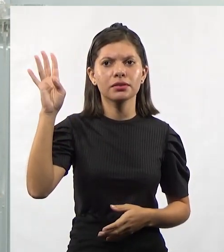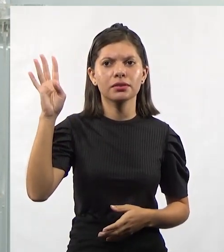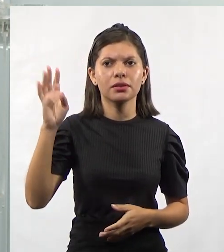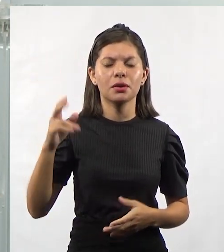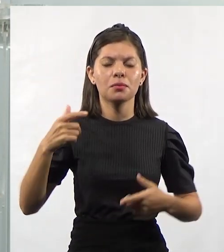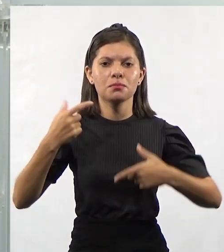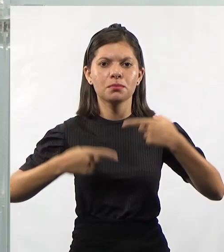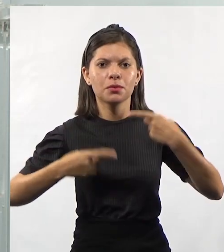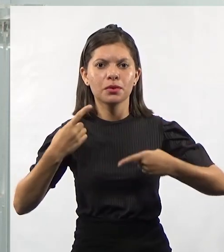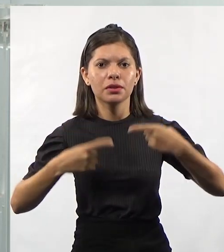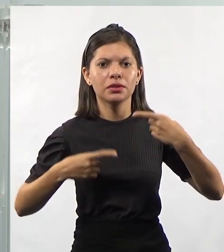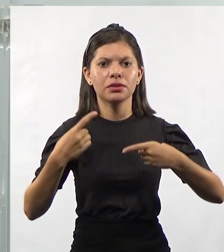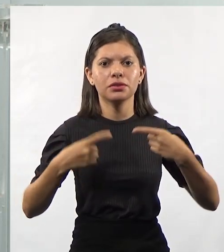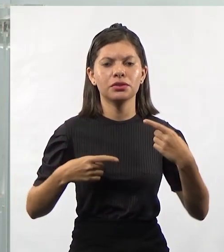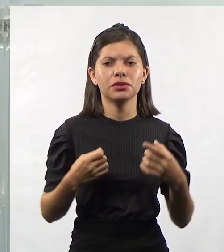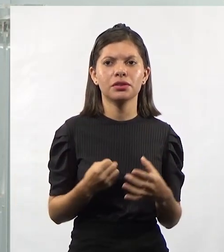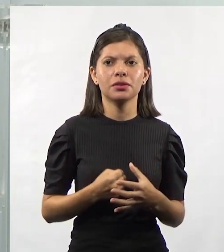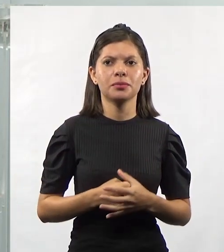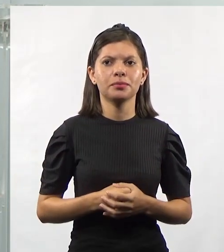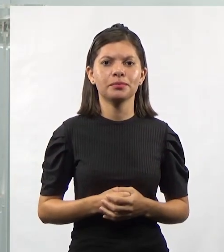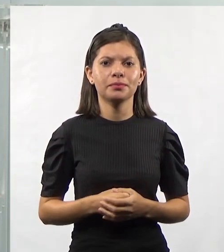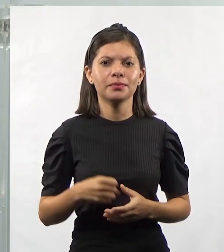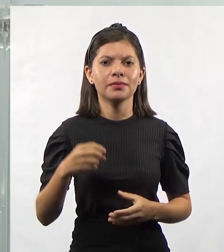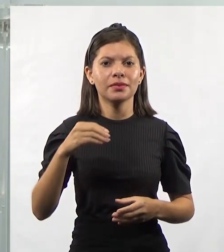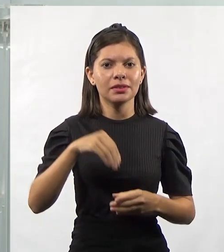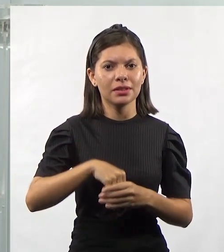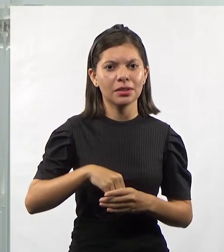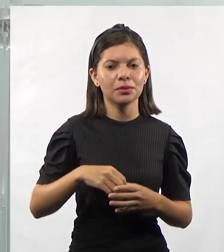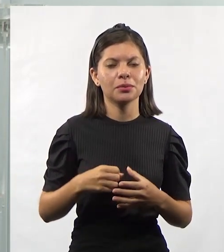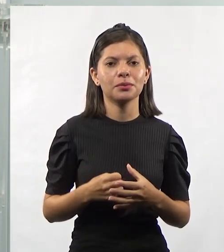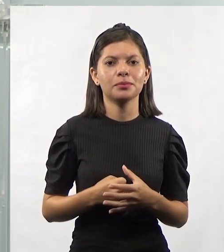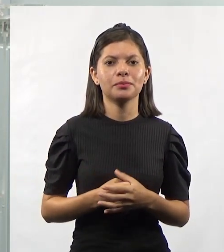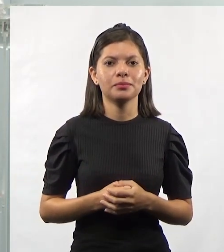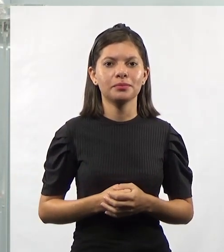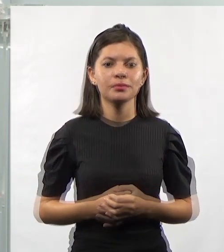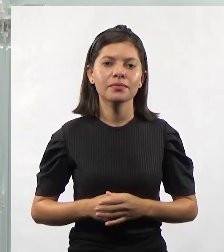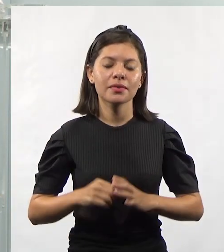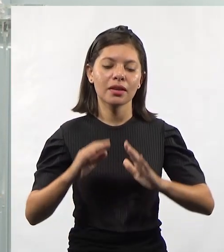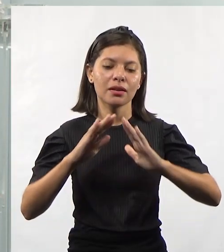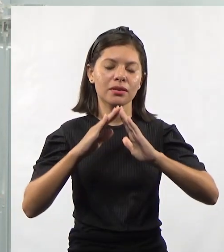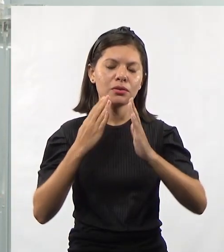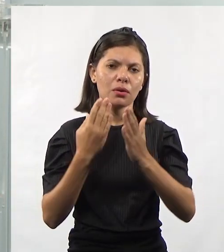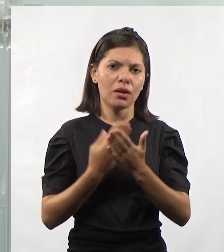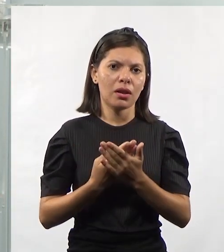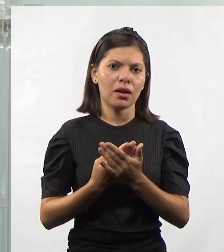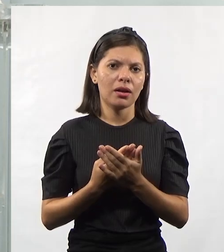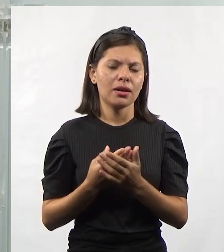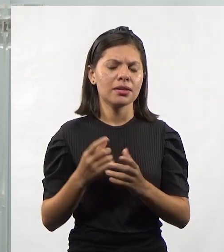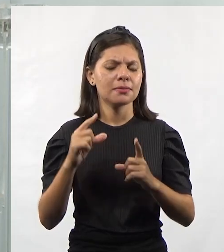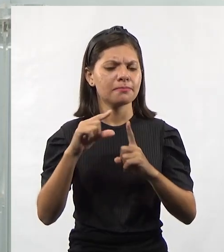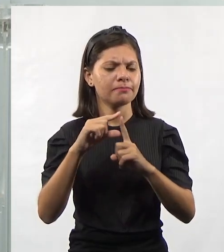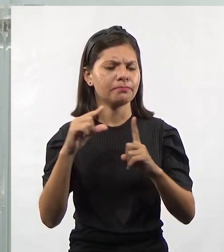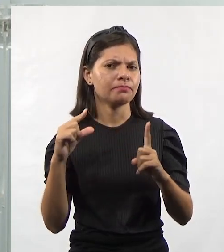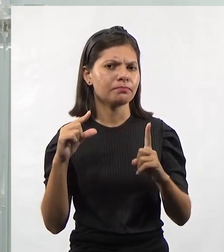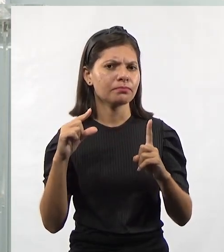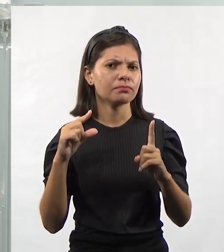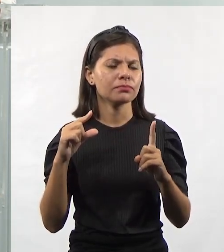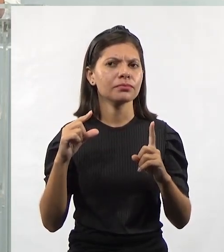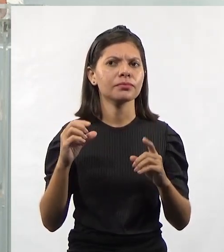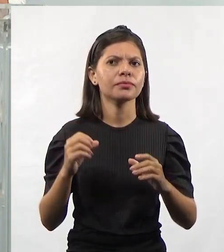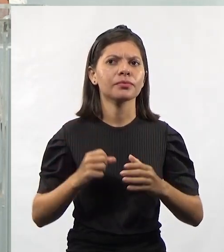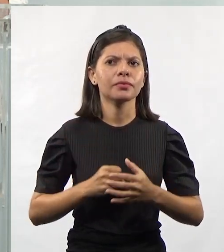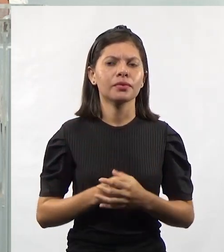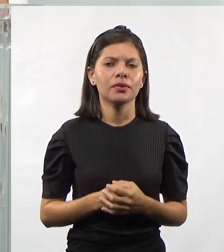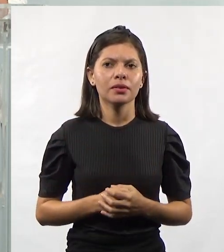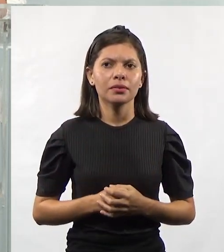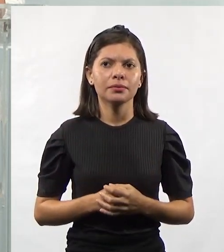reflexão ética, política e estética que nós temos que ter na escola. Vejam que essa palavra estética,